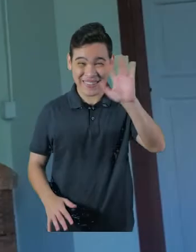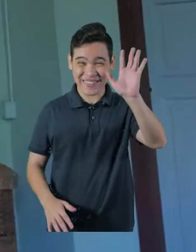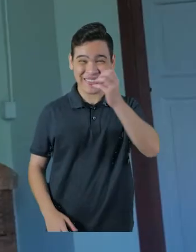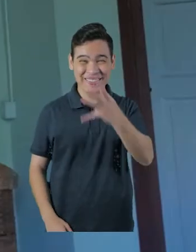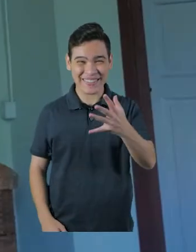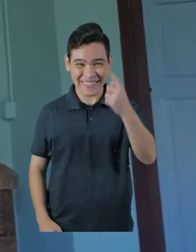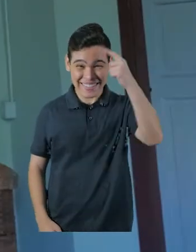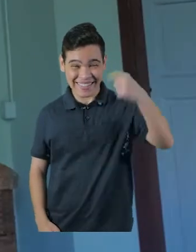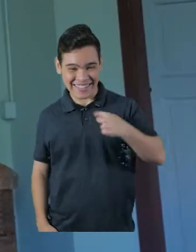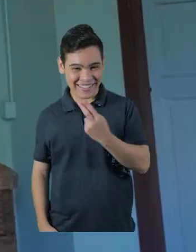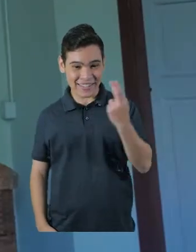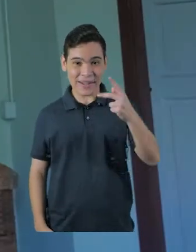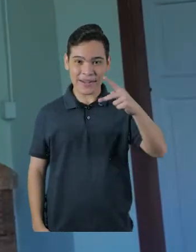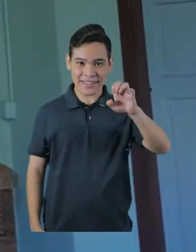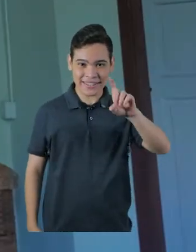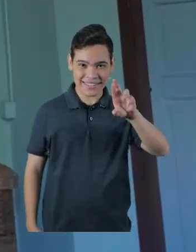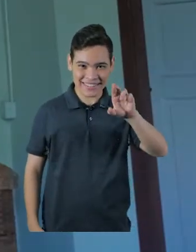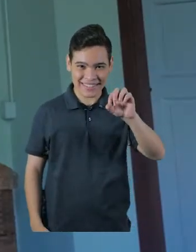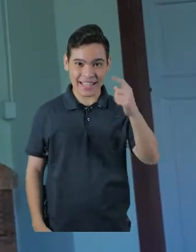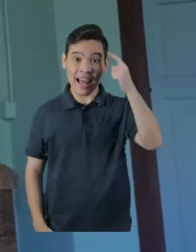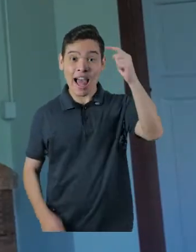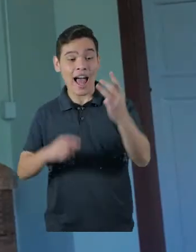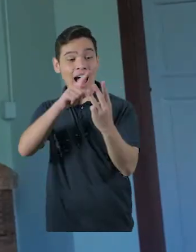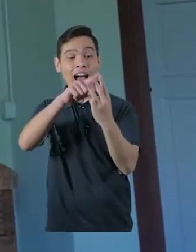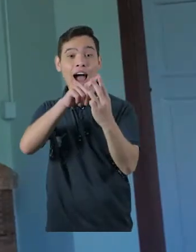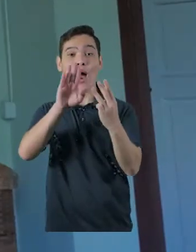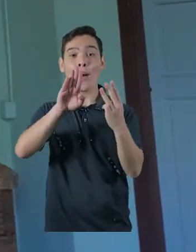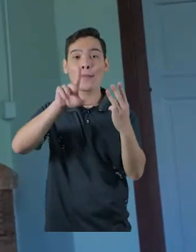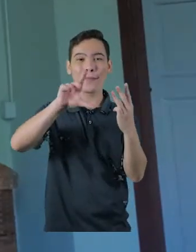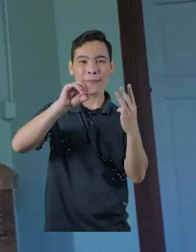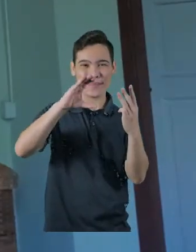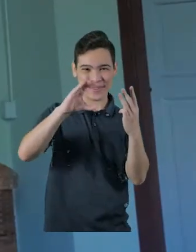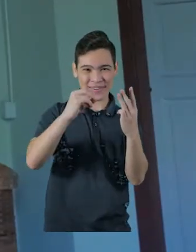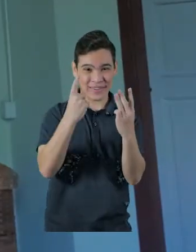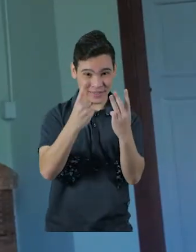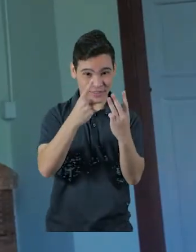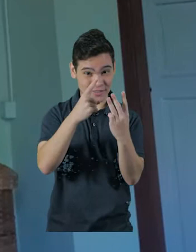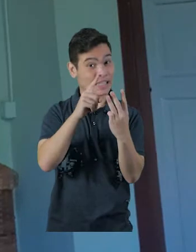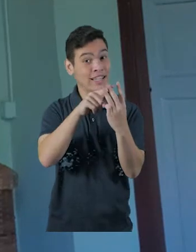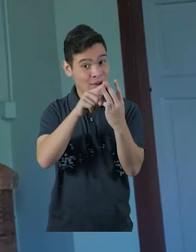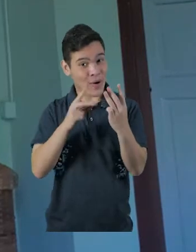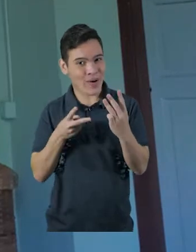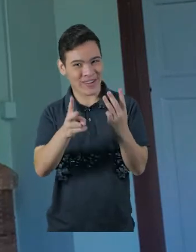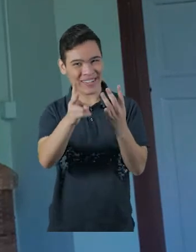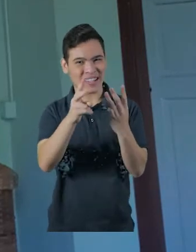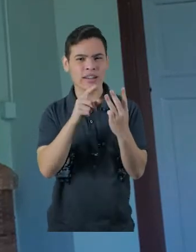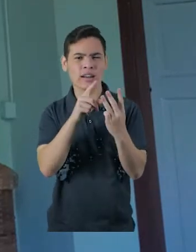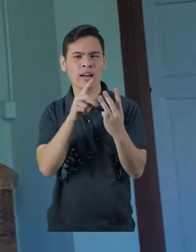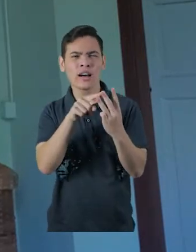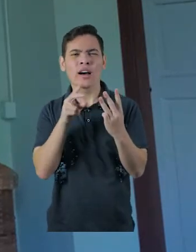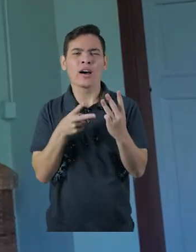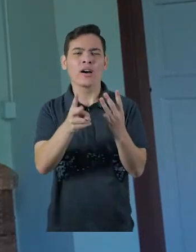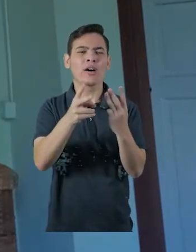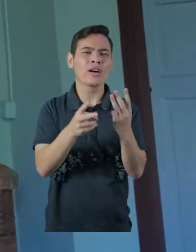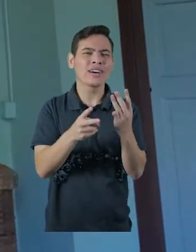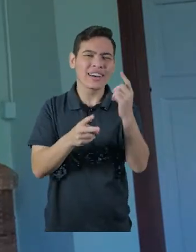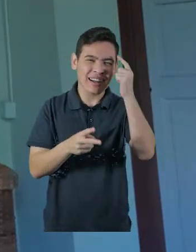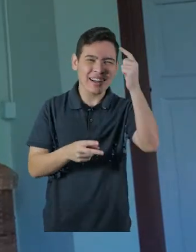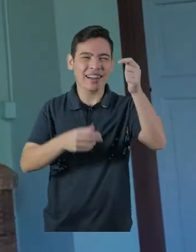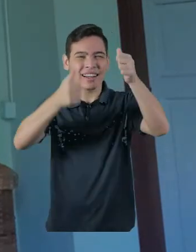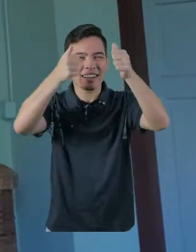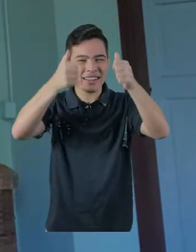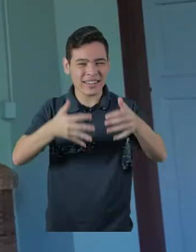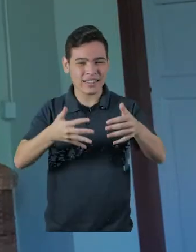Olá, eu sou o Pedro Penuela, como vocês viram no bloco anterior. Então, dando continuidade às nossas propostas, ao